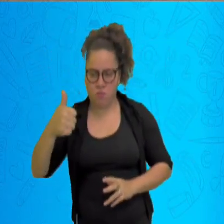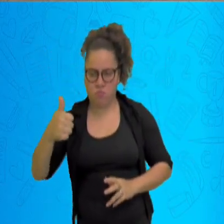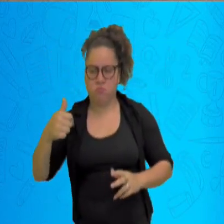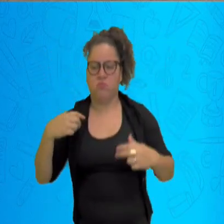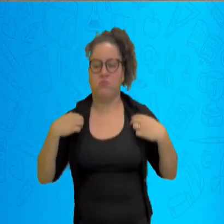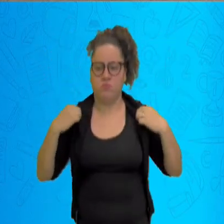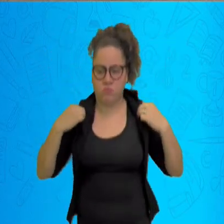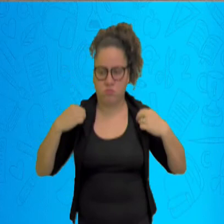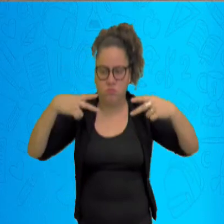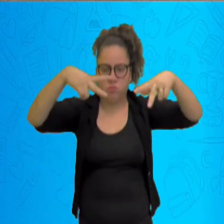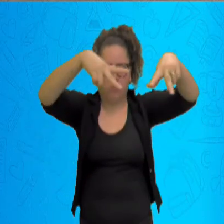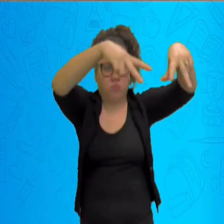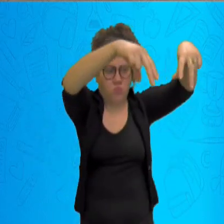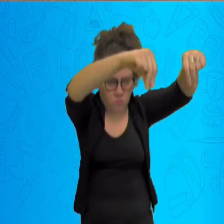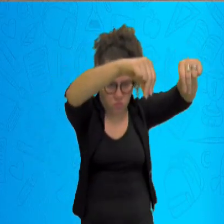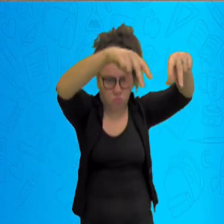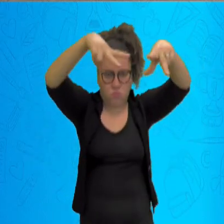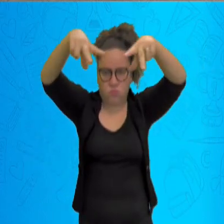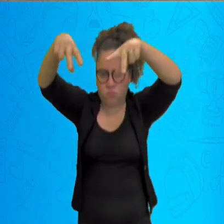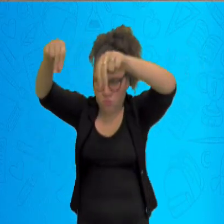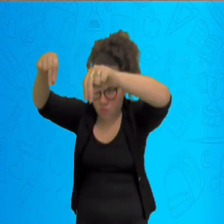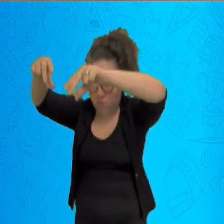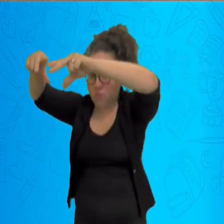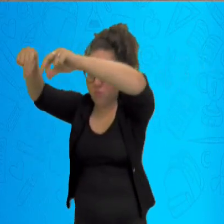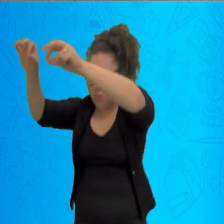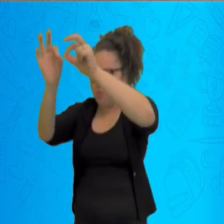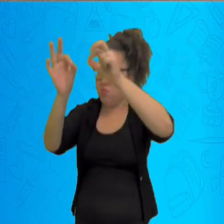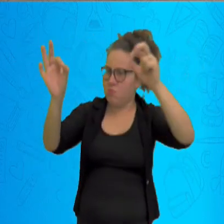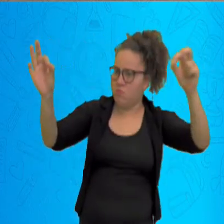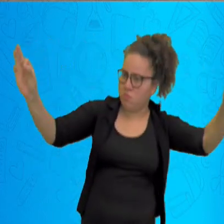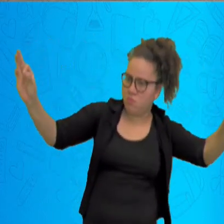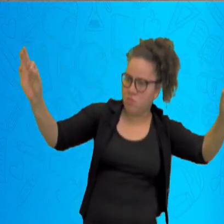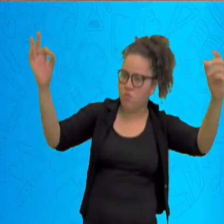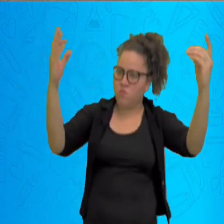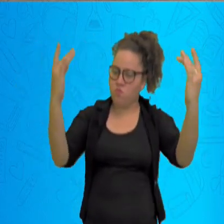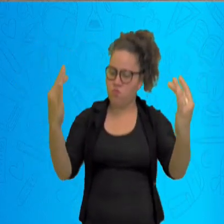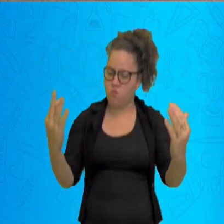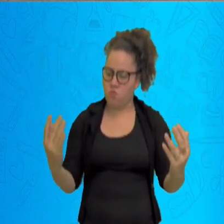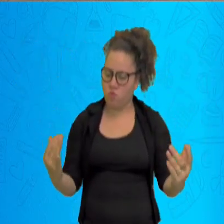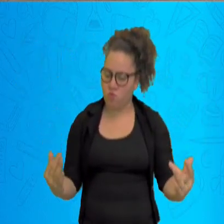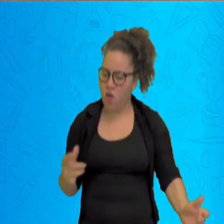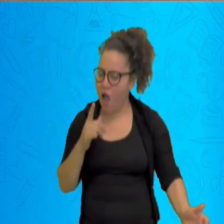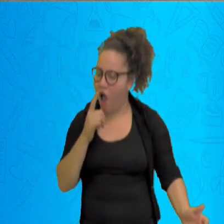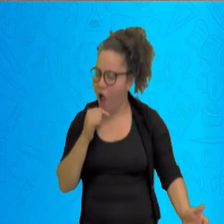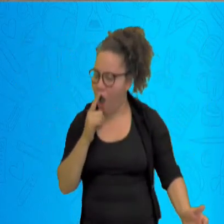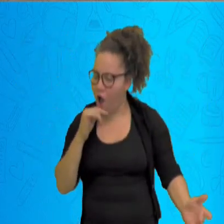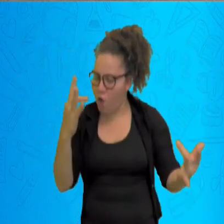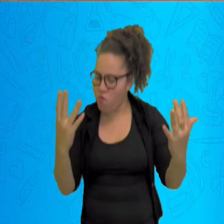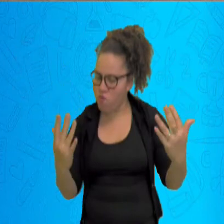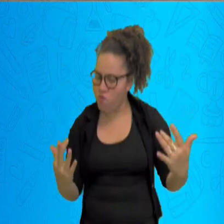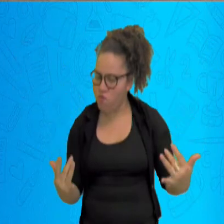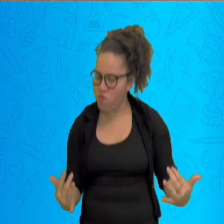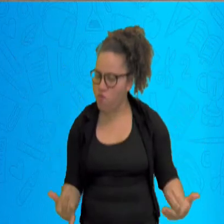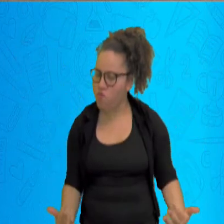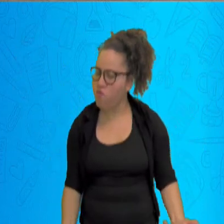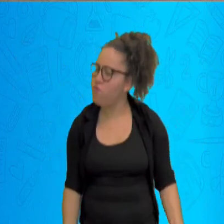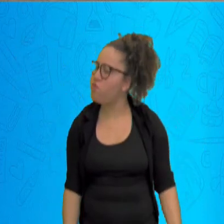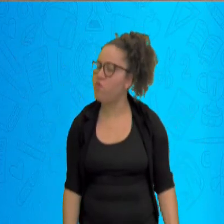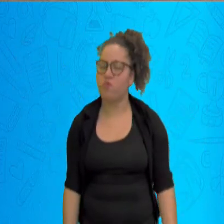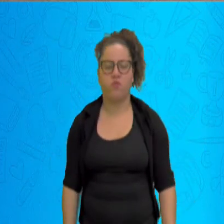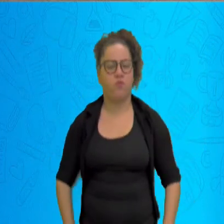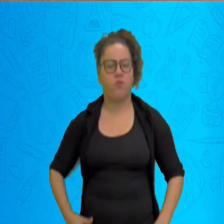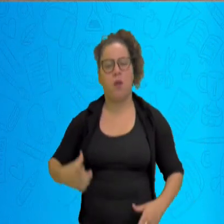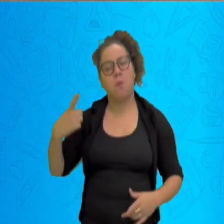varal. Colocou a roupa no varal, a roupa vai escorrer todo o excesso de água. Então, a água